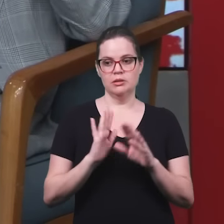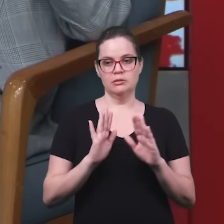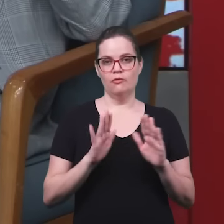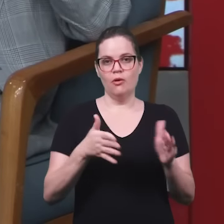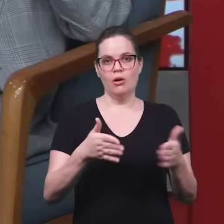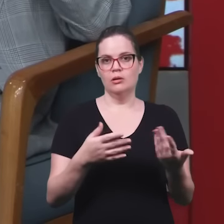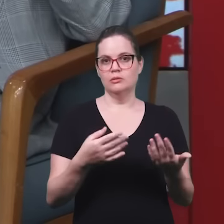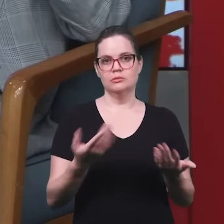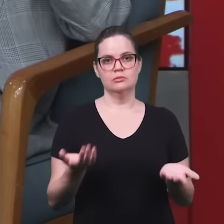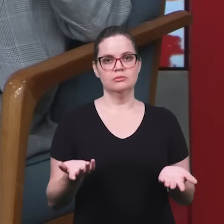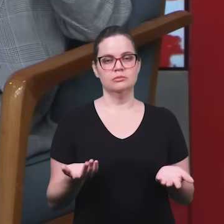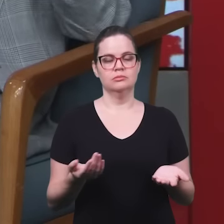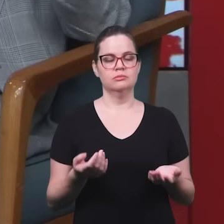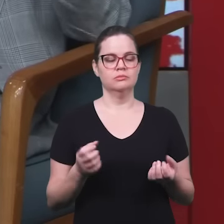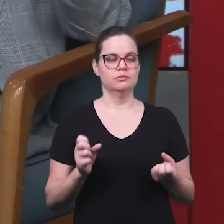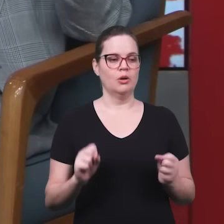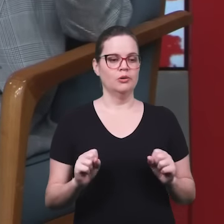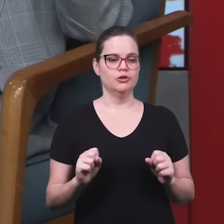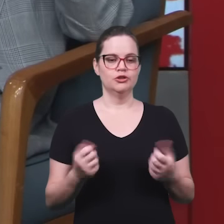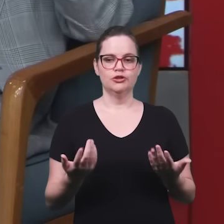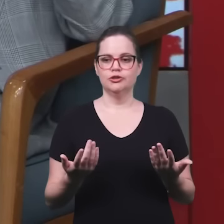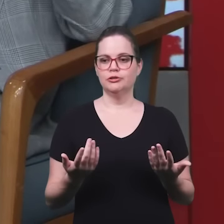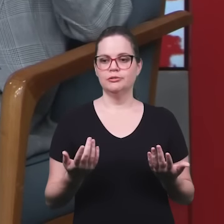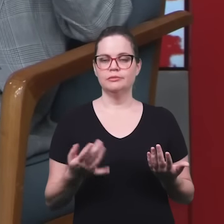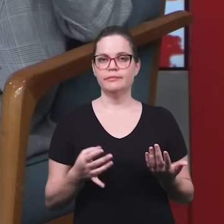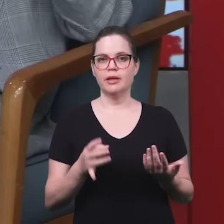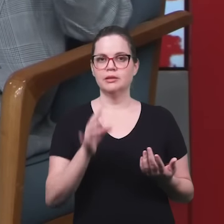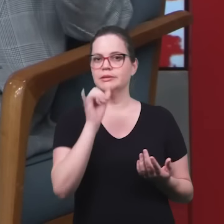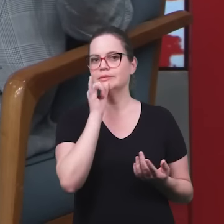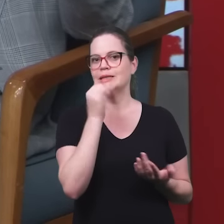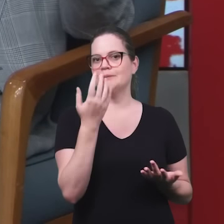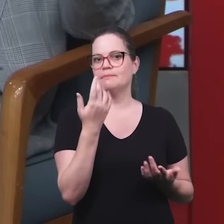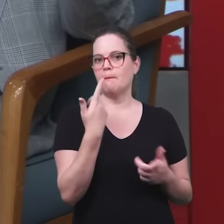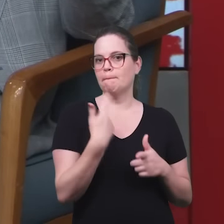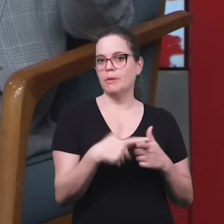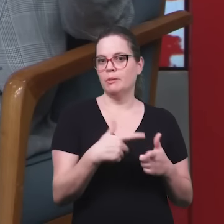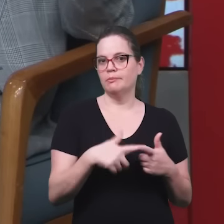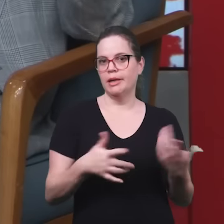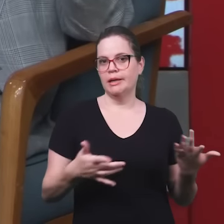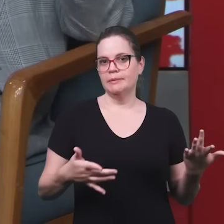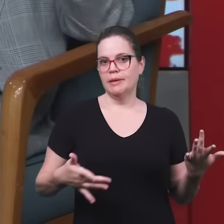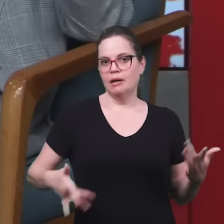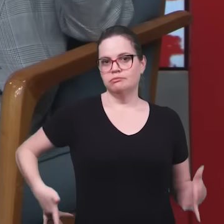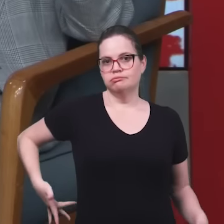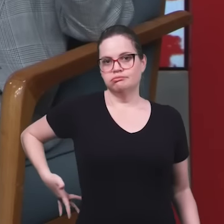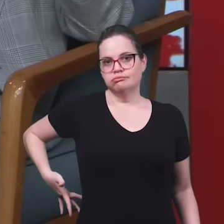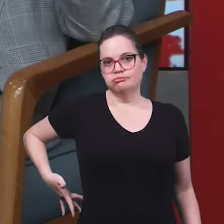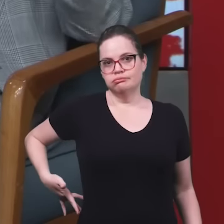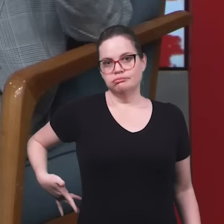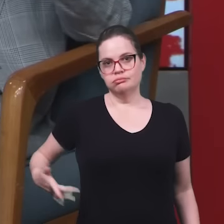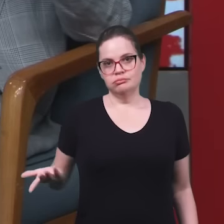localizadas. Você pode ter um problema num determinado órgão,